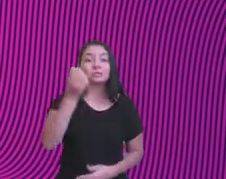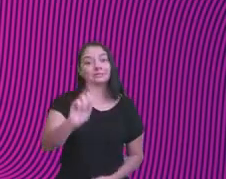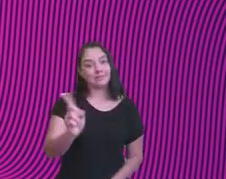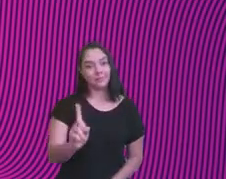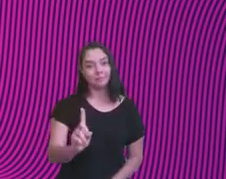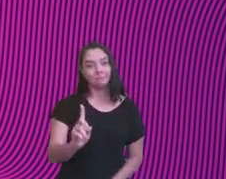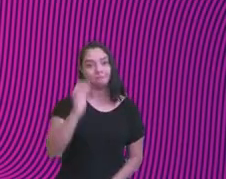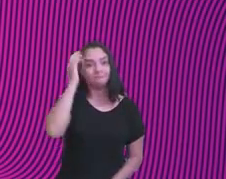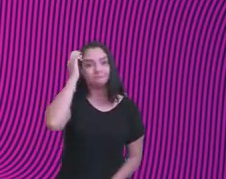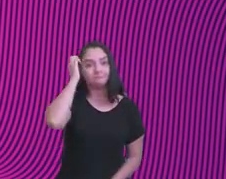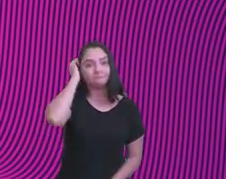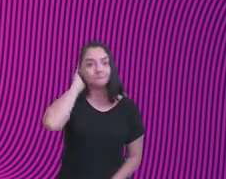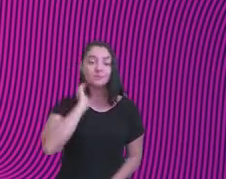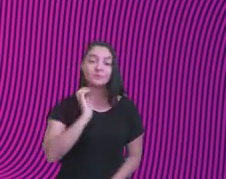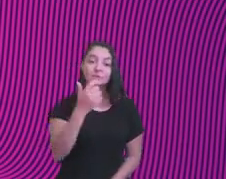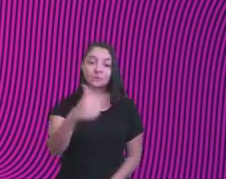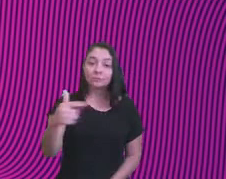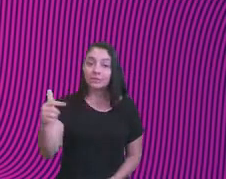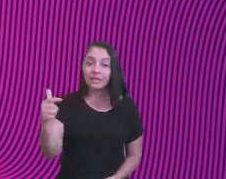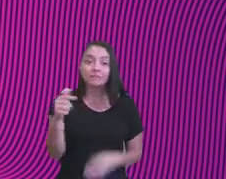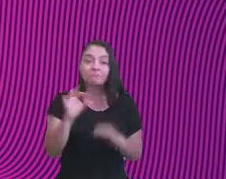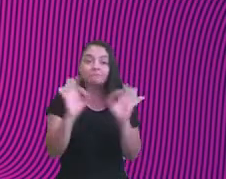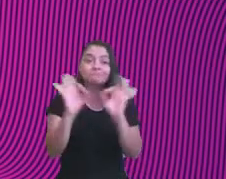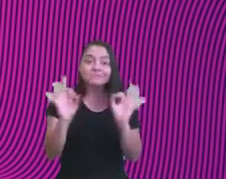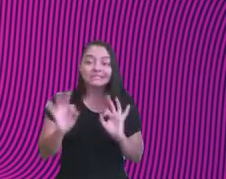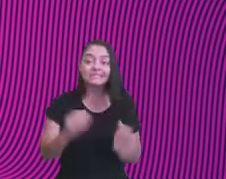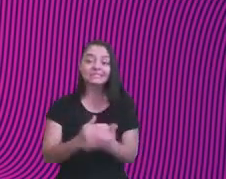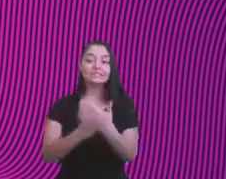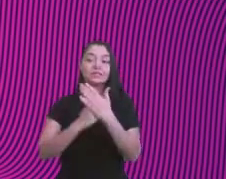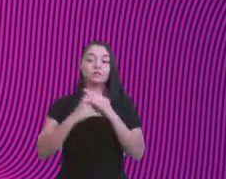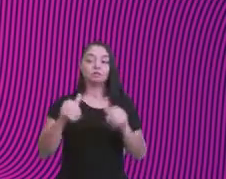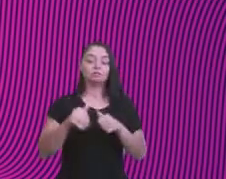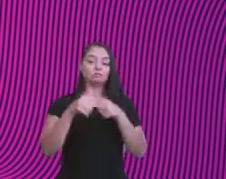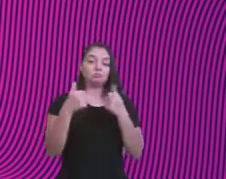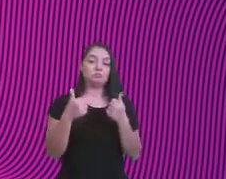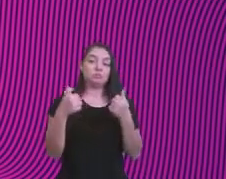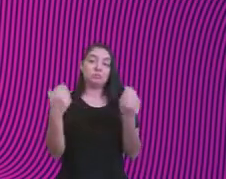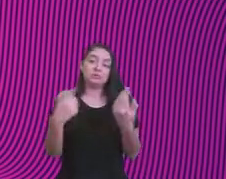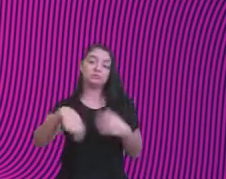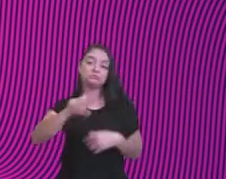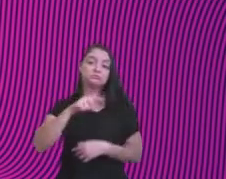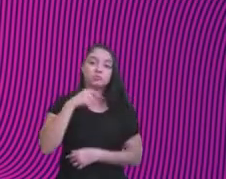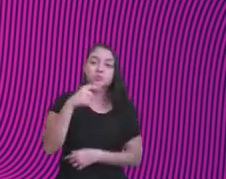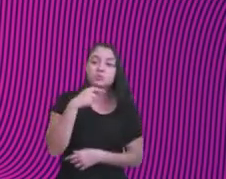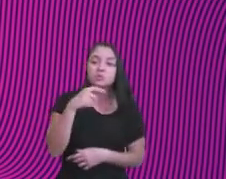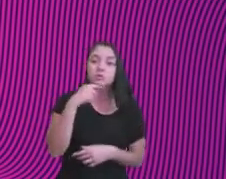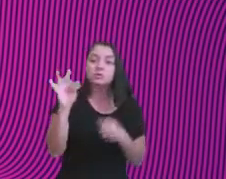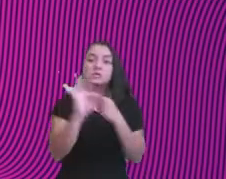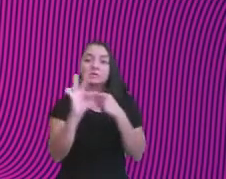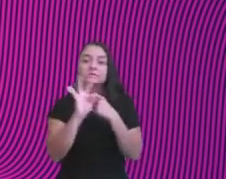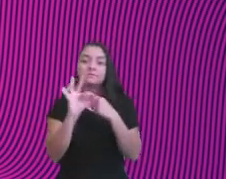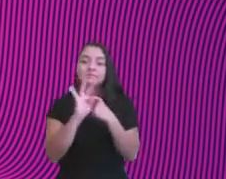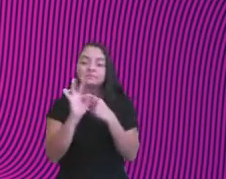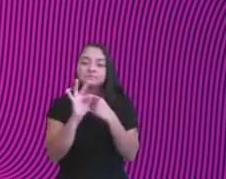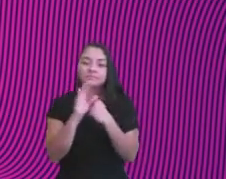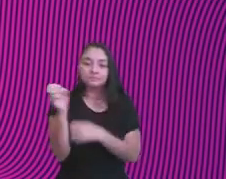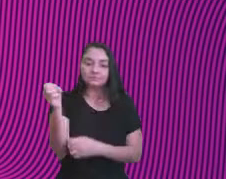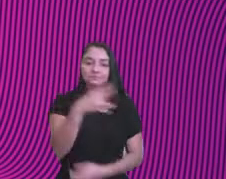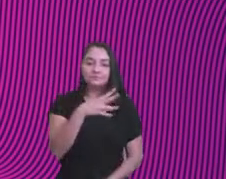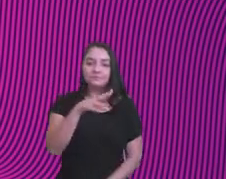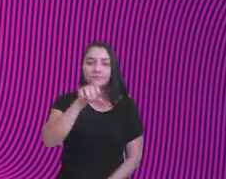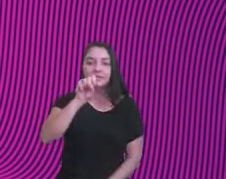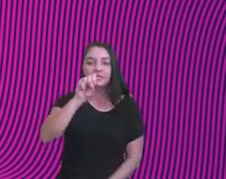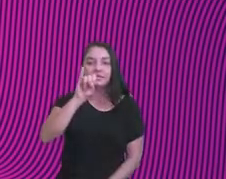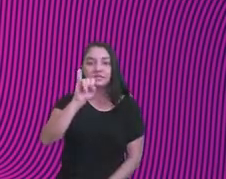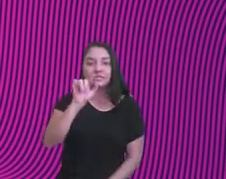fazer tratamento adjuvante aí. A dúvida fica com aquela nova técnica que a gente tem agora, né, que é o Signatera, que é para